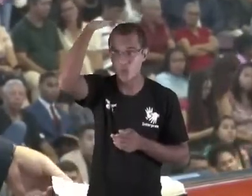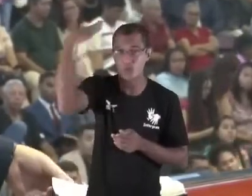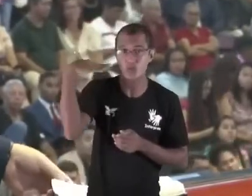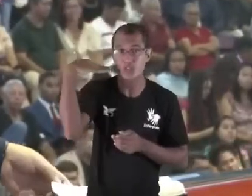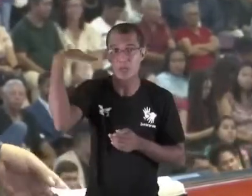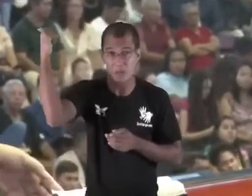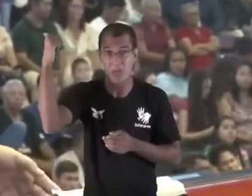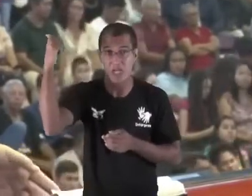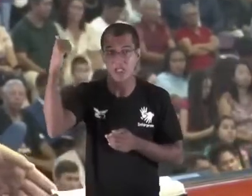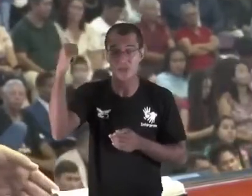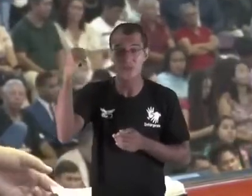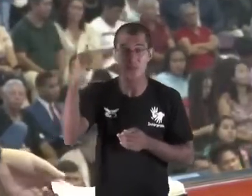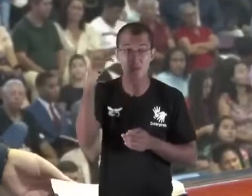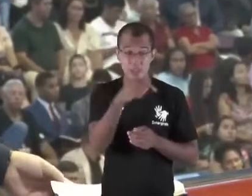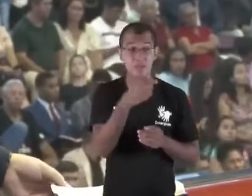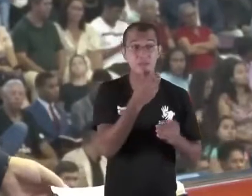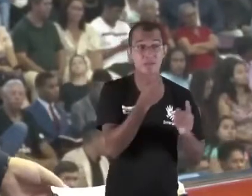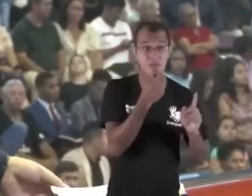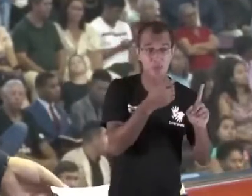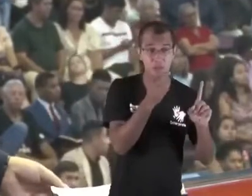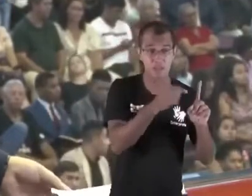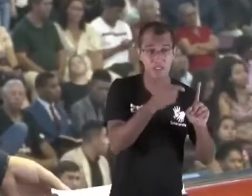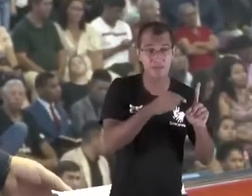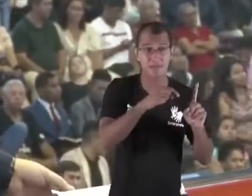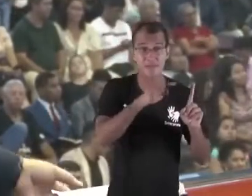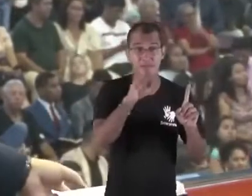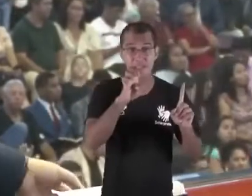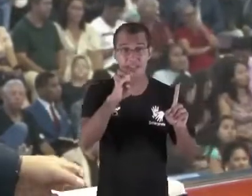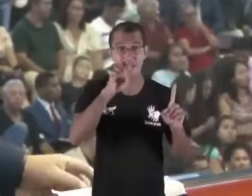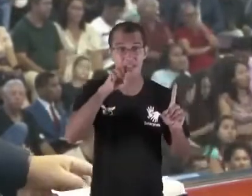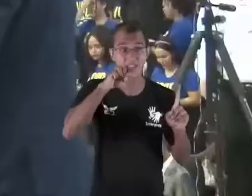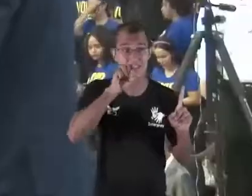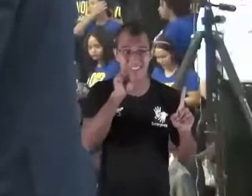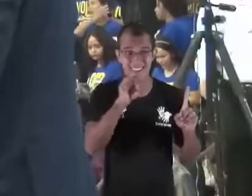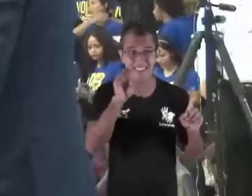Só quem é vocacionado dê um brado de glória a Deus.